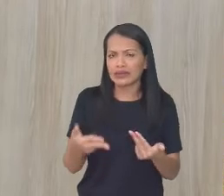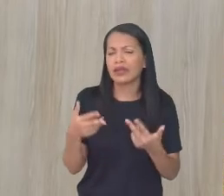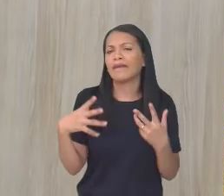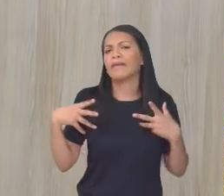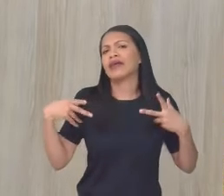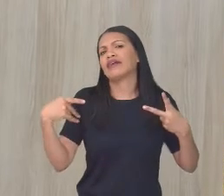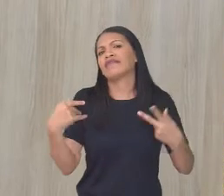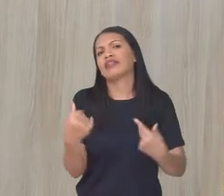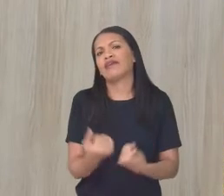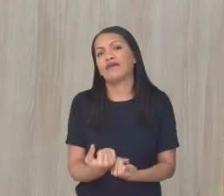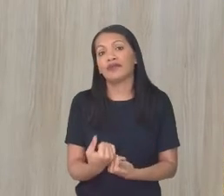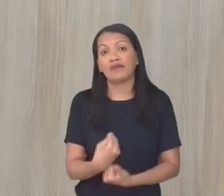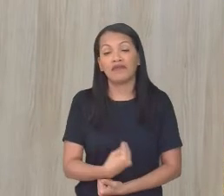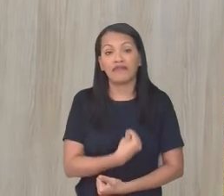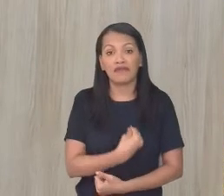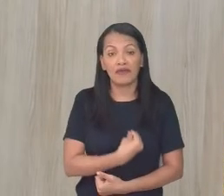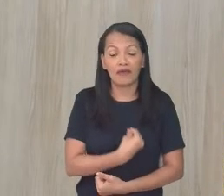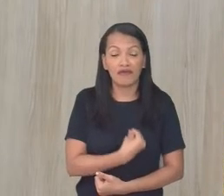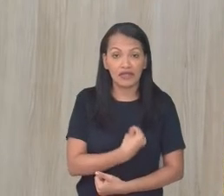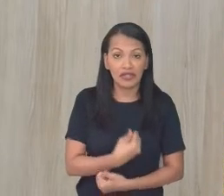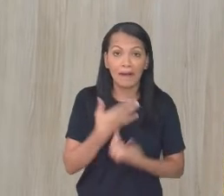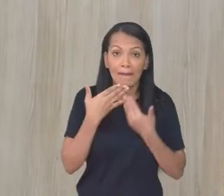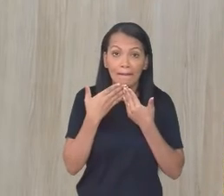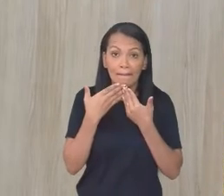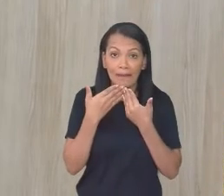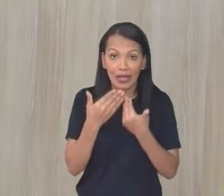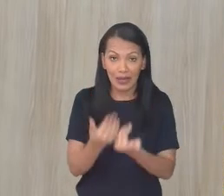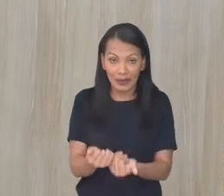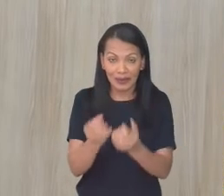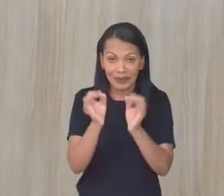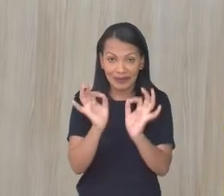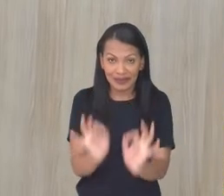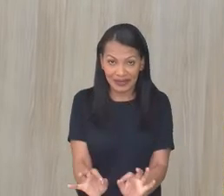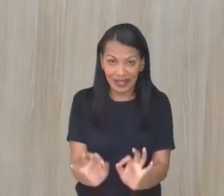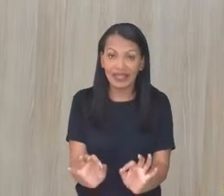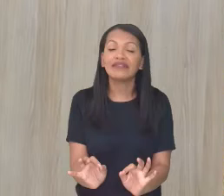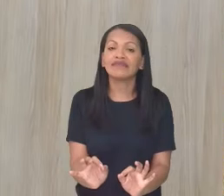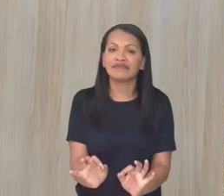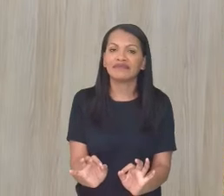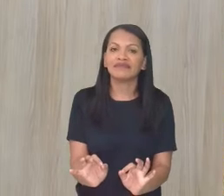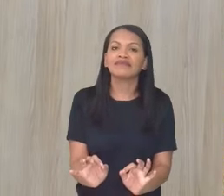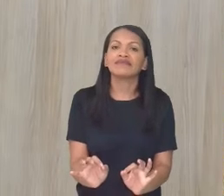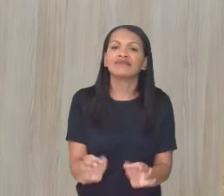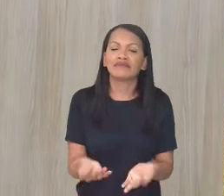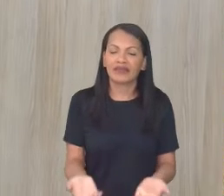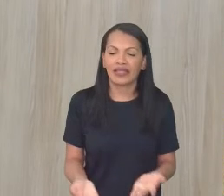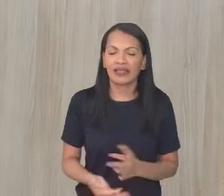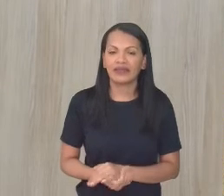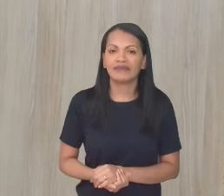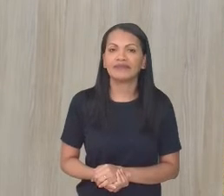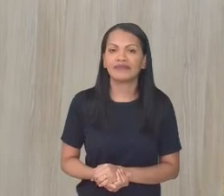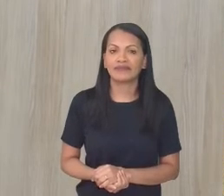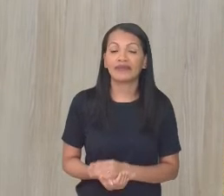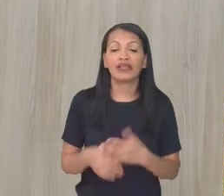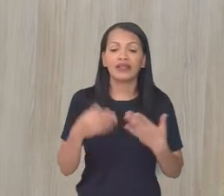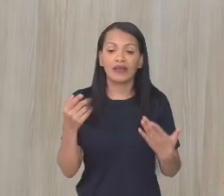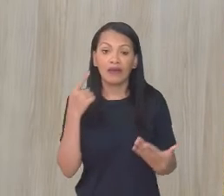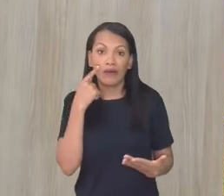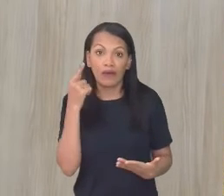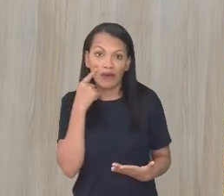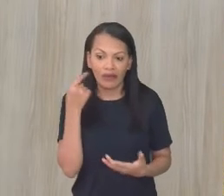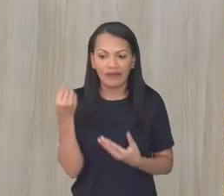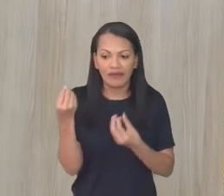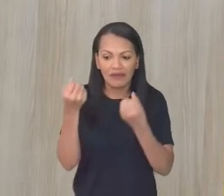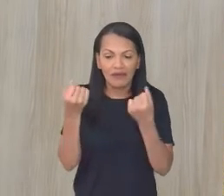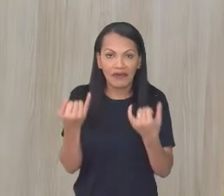E a gente organiza outro texto que vai nos fazer bem e a gente passa a vivenciar esse texto que a gente está falando, né,